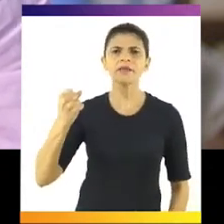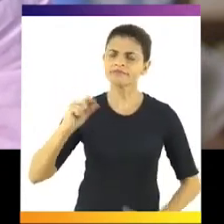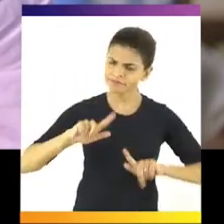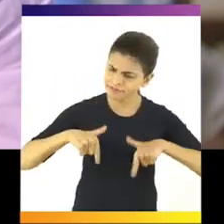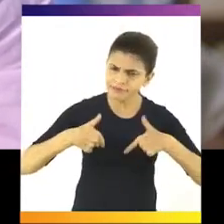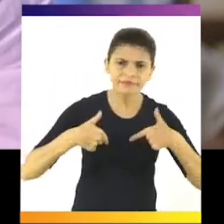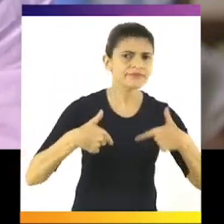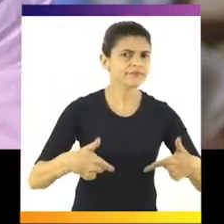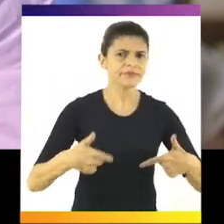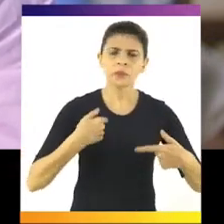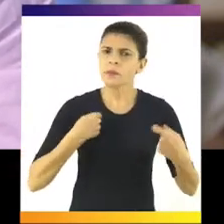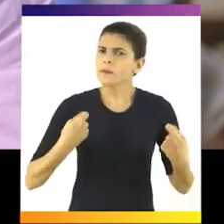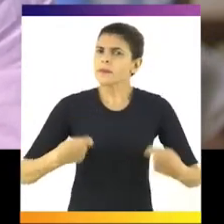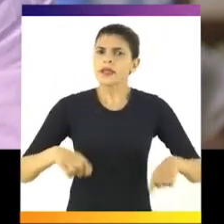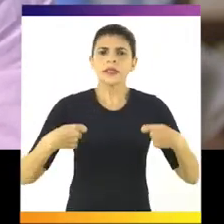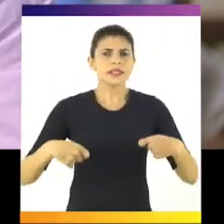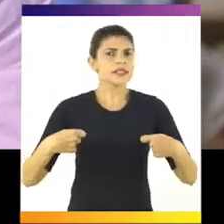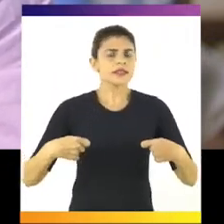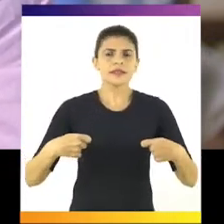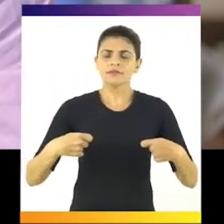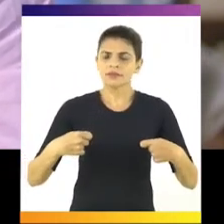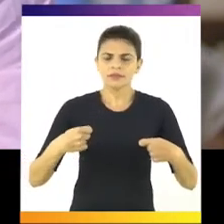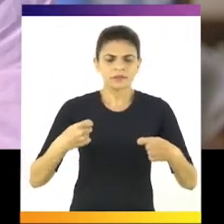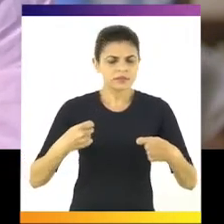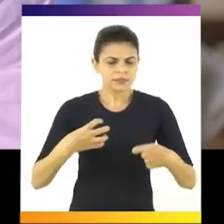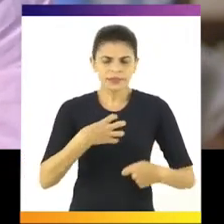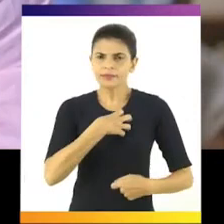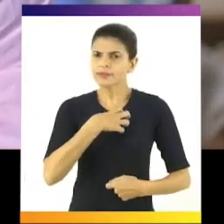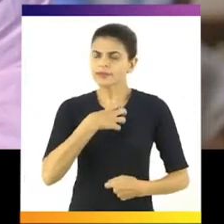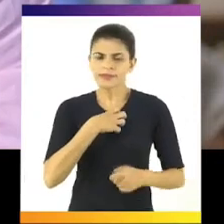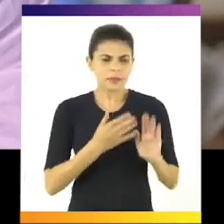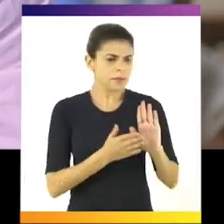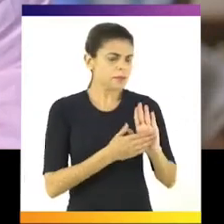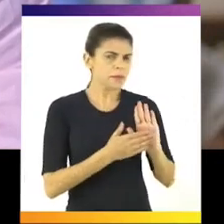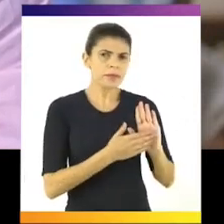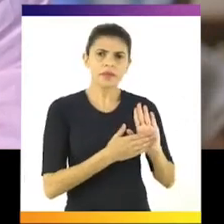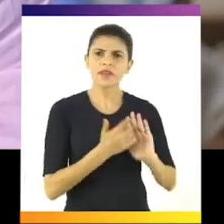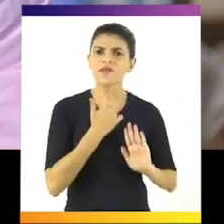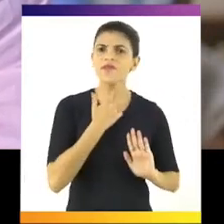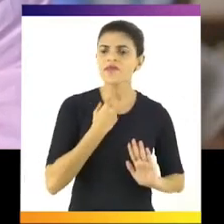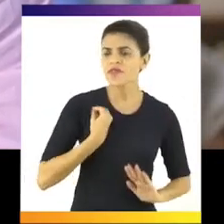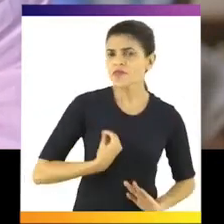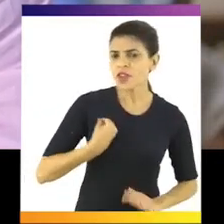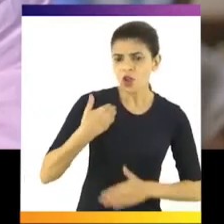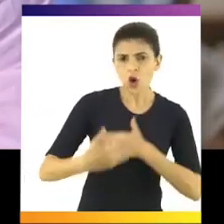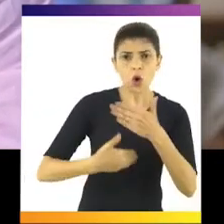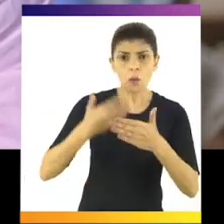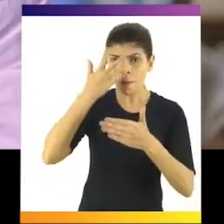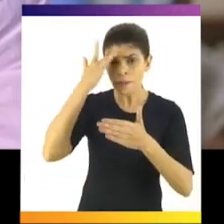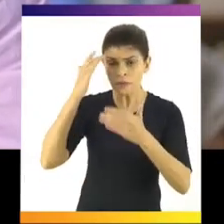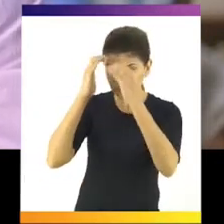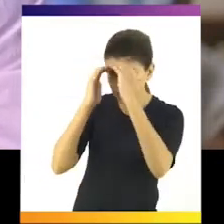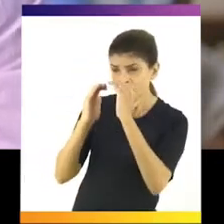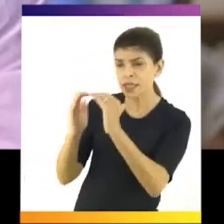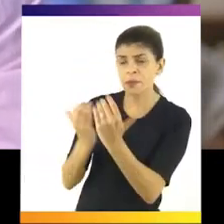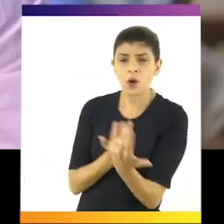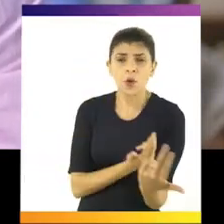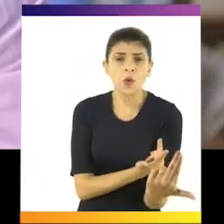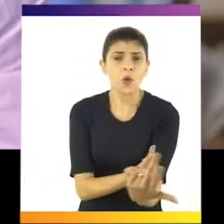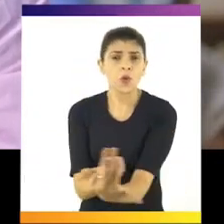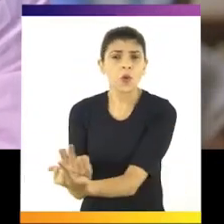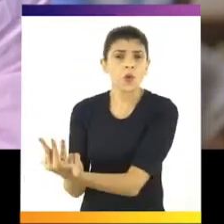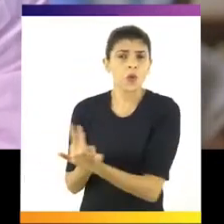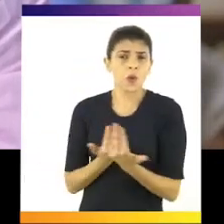batalhar e é algo que eu tenho que, a partir da minha proposta de vida e do que eu sou, respeitar os outros